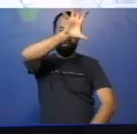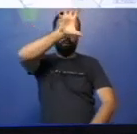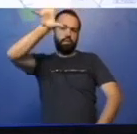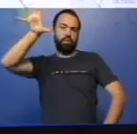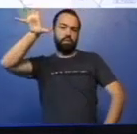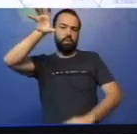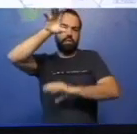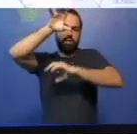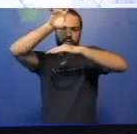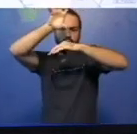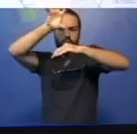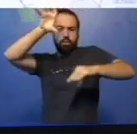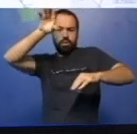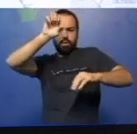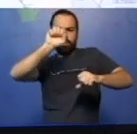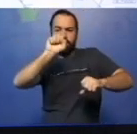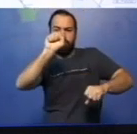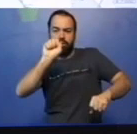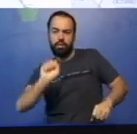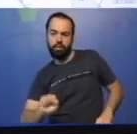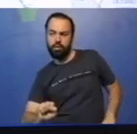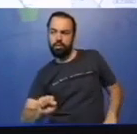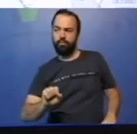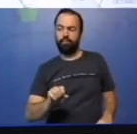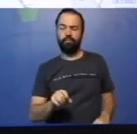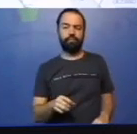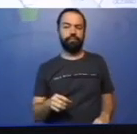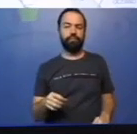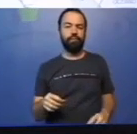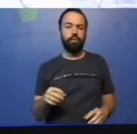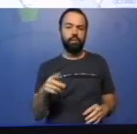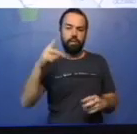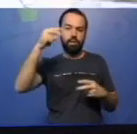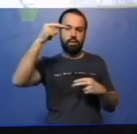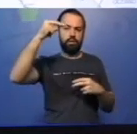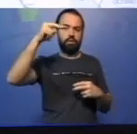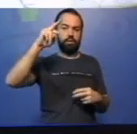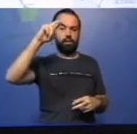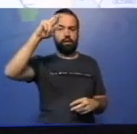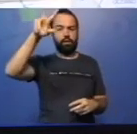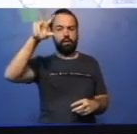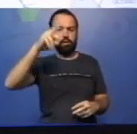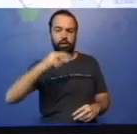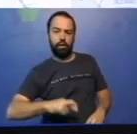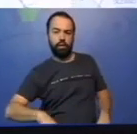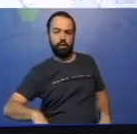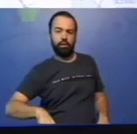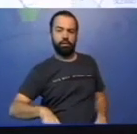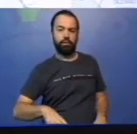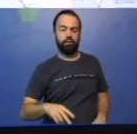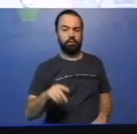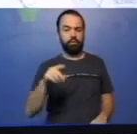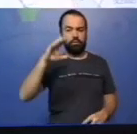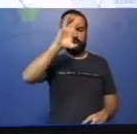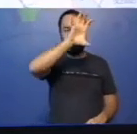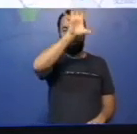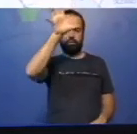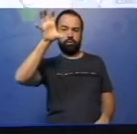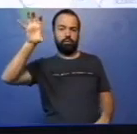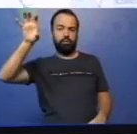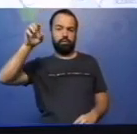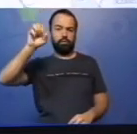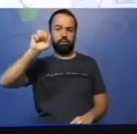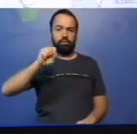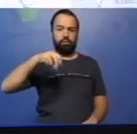norte do deserto do Saara nós temos uma determinada cultura e ao sul nós temos outra cultura. No norte, há a presença de brancos. O norte